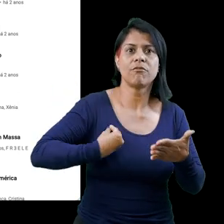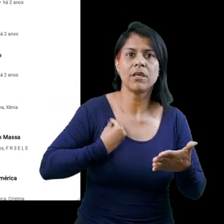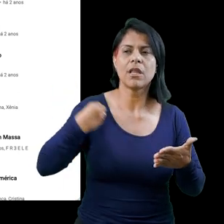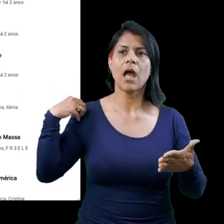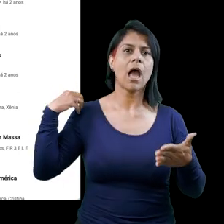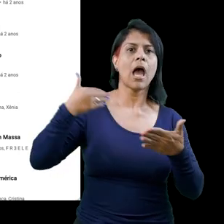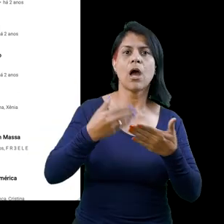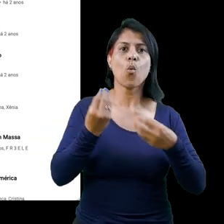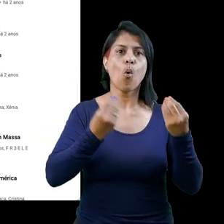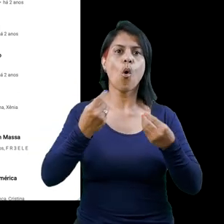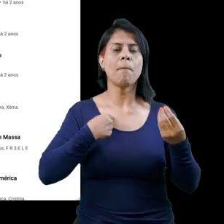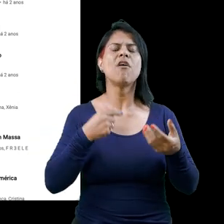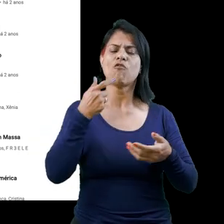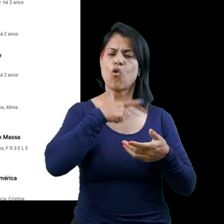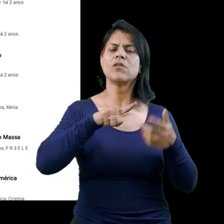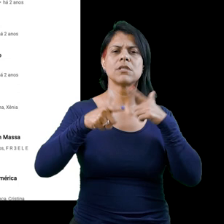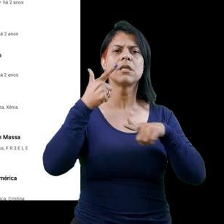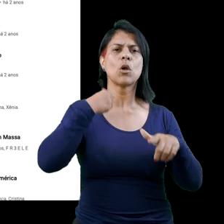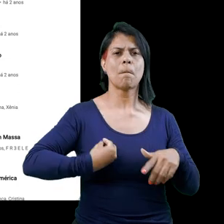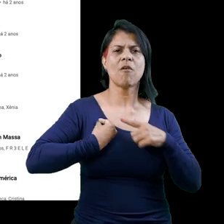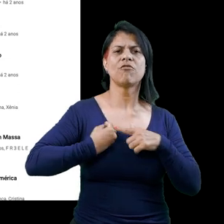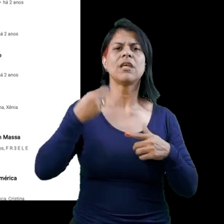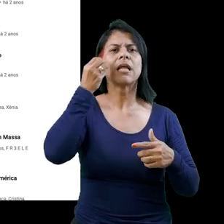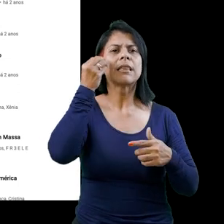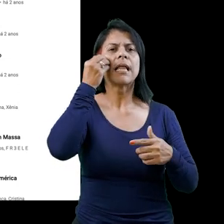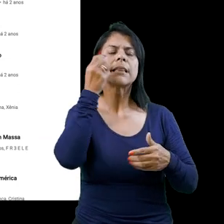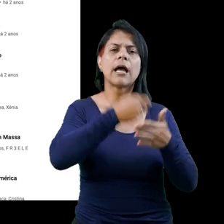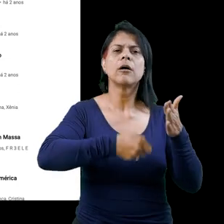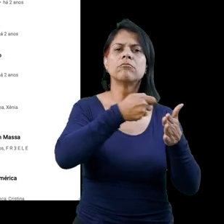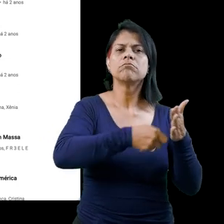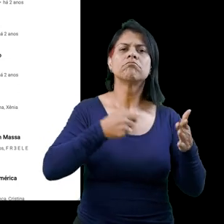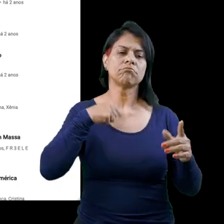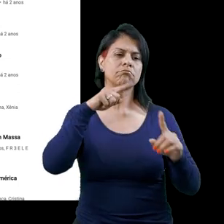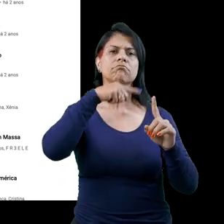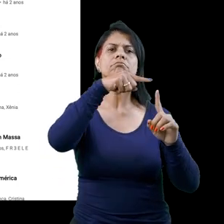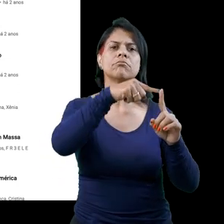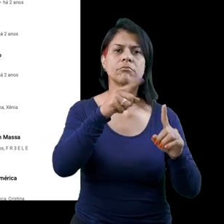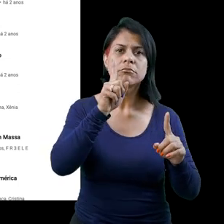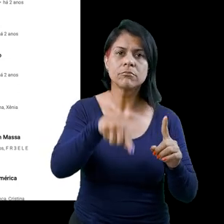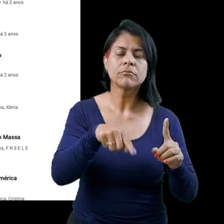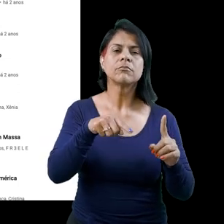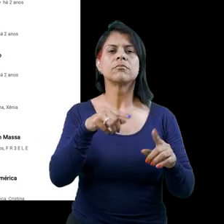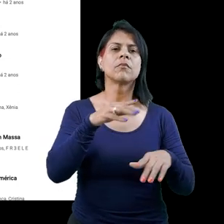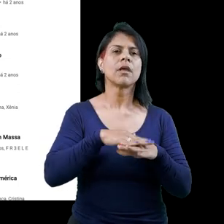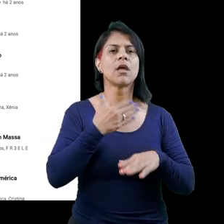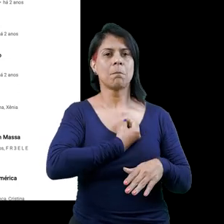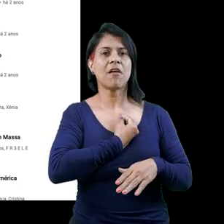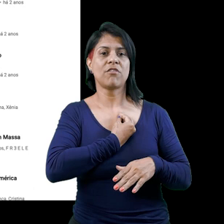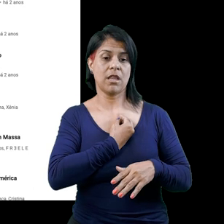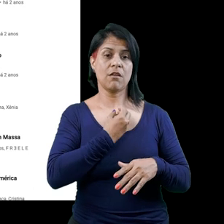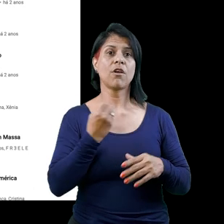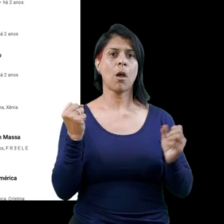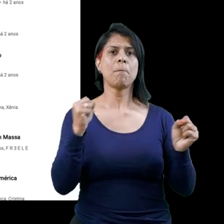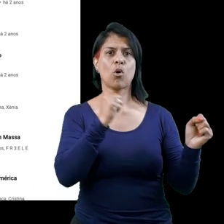hoje não tá como se der tão podre, por isso eu decidi me trancar, desenrolar. Meu segundo álbum, esse é o atual. 4 dias de gravinha, assina que fica é